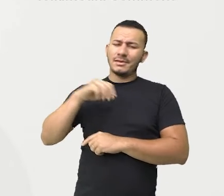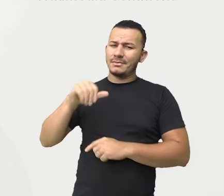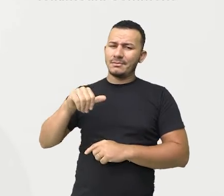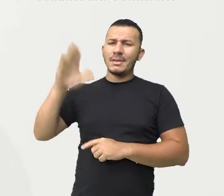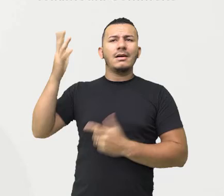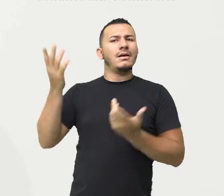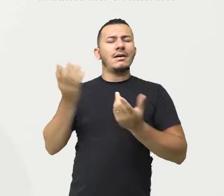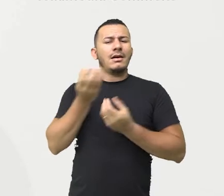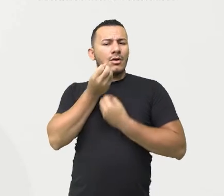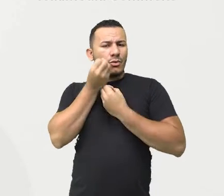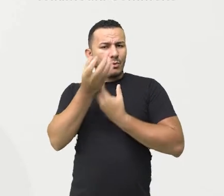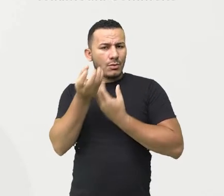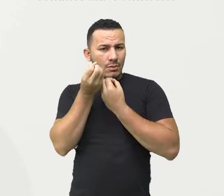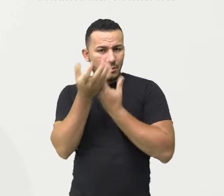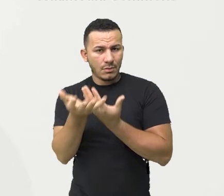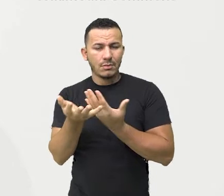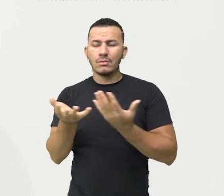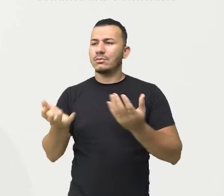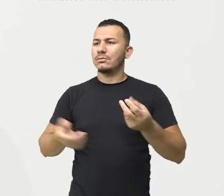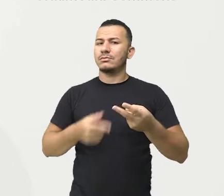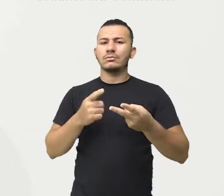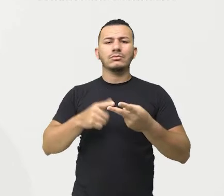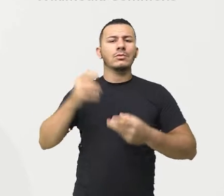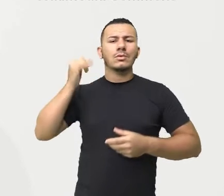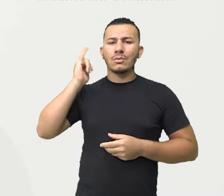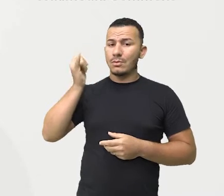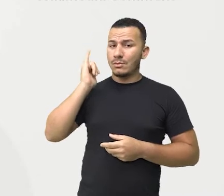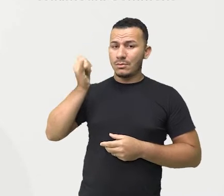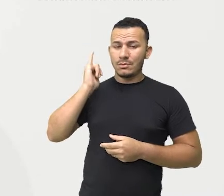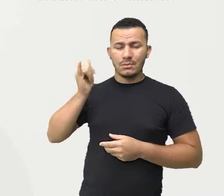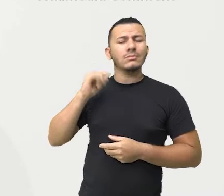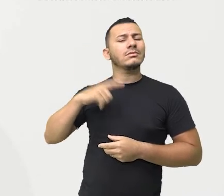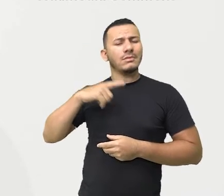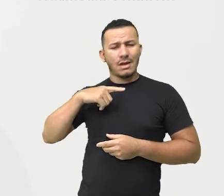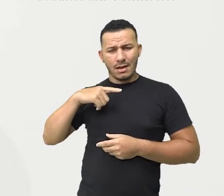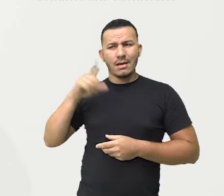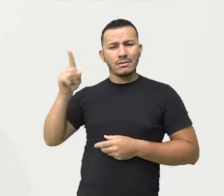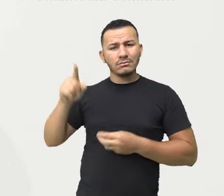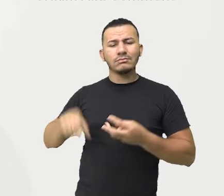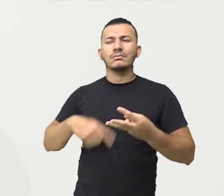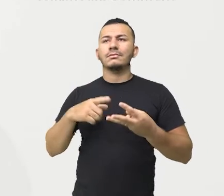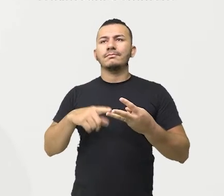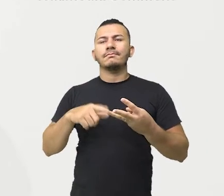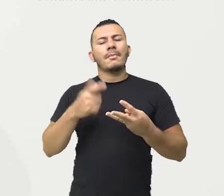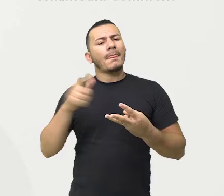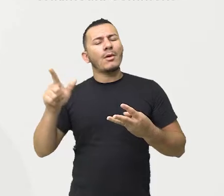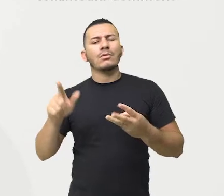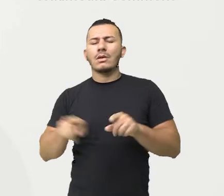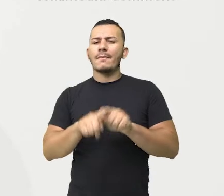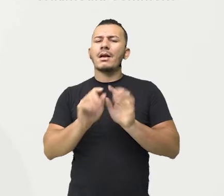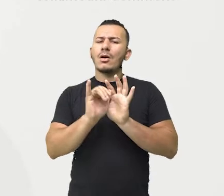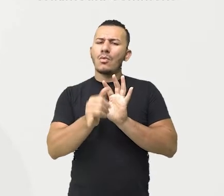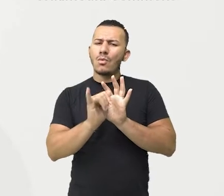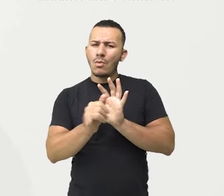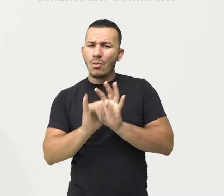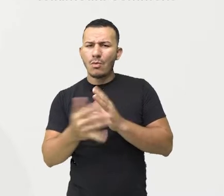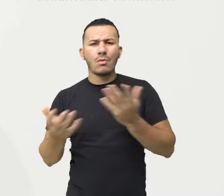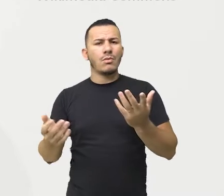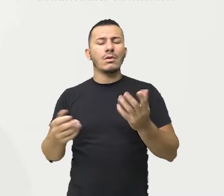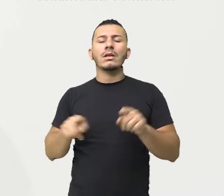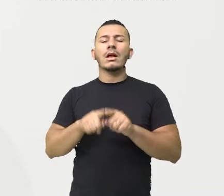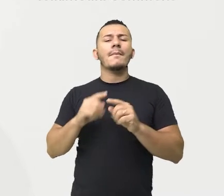na notícia, nós vamos encontrar no conto, nós vamos encontrar numa crônica,